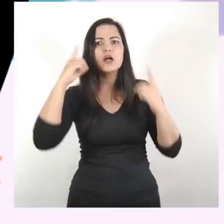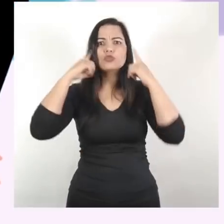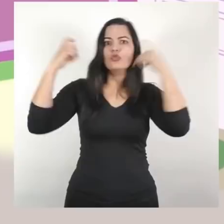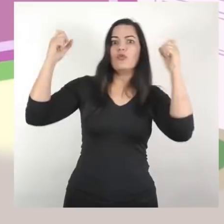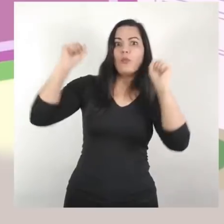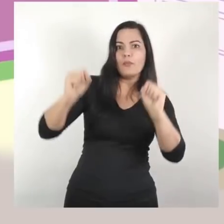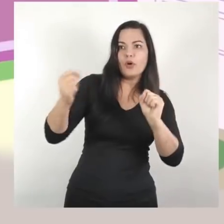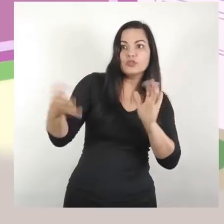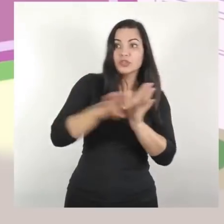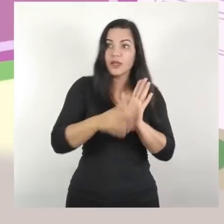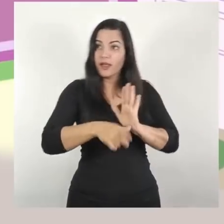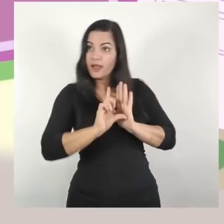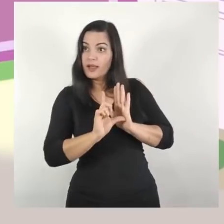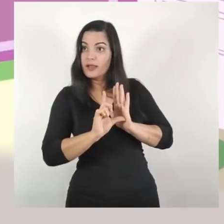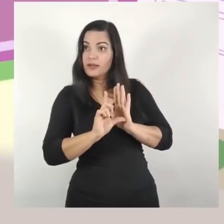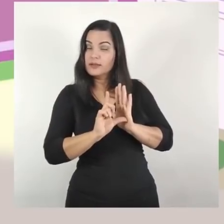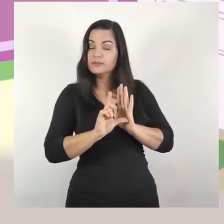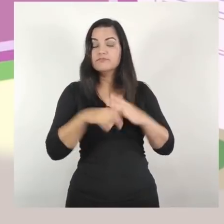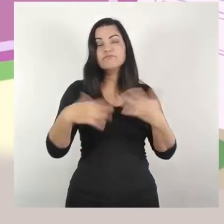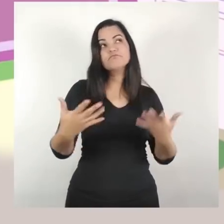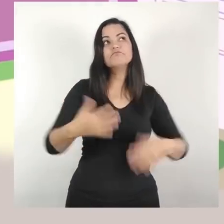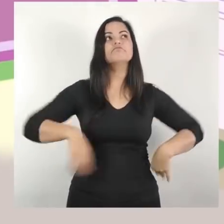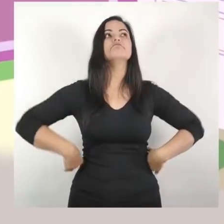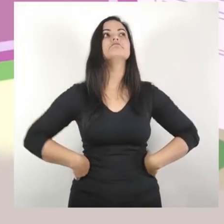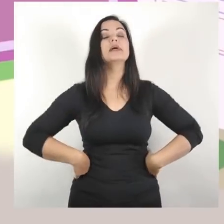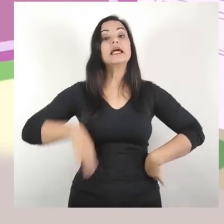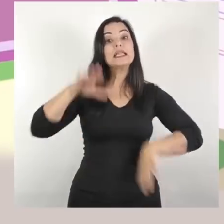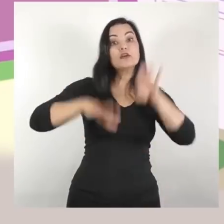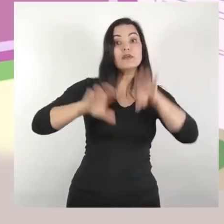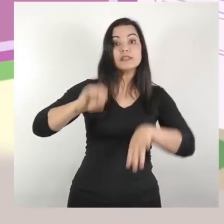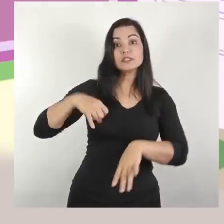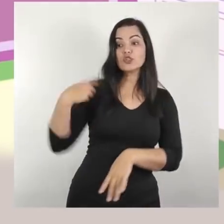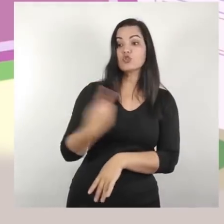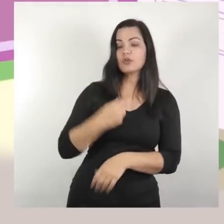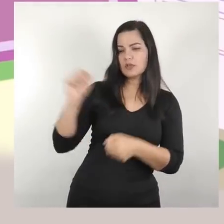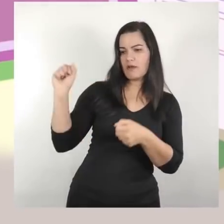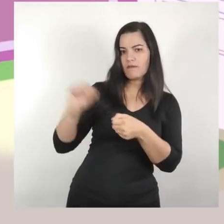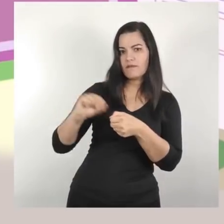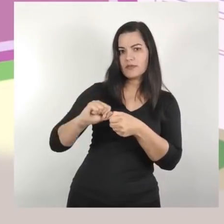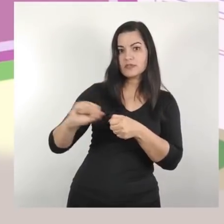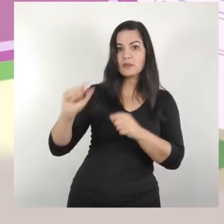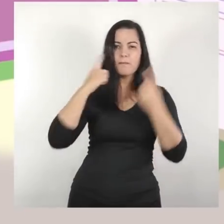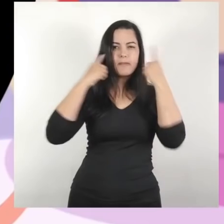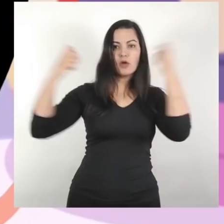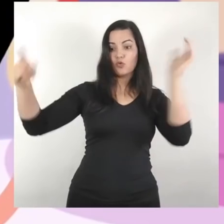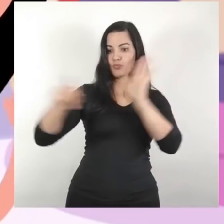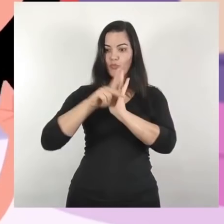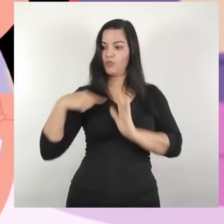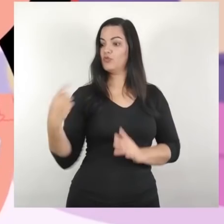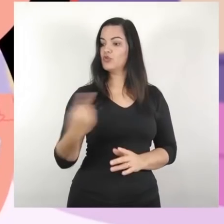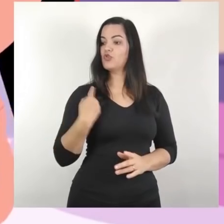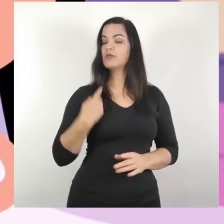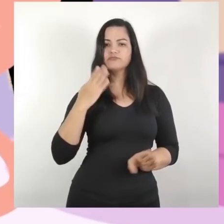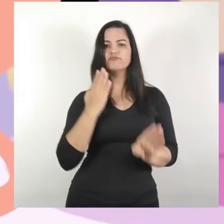do raio? Acho que se fizermos o nosso próprio trovão, a gente consegue descobrir.